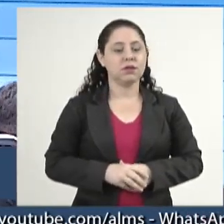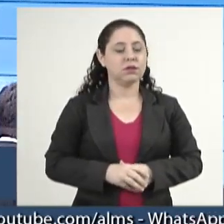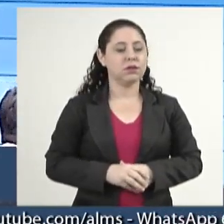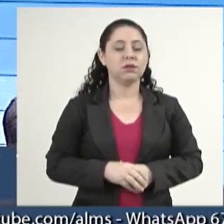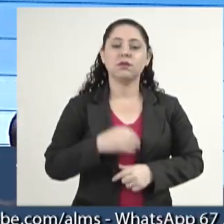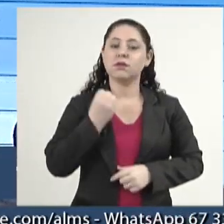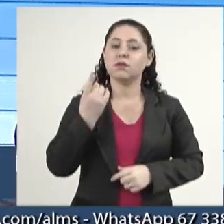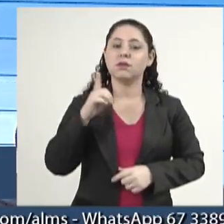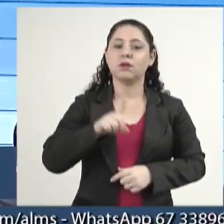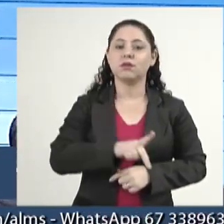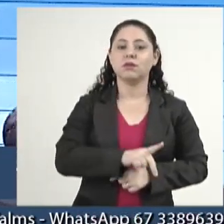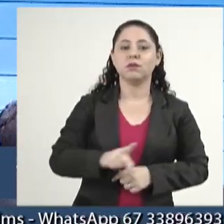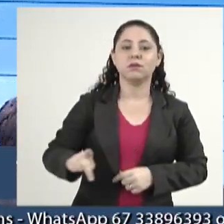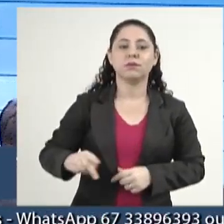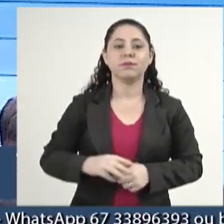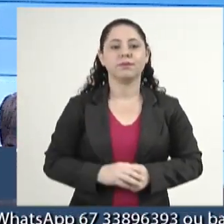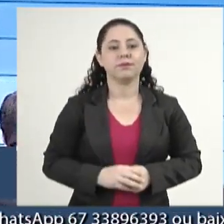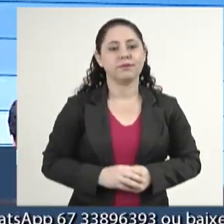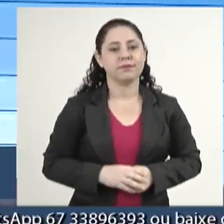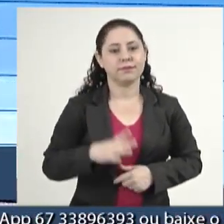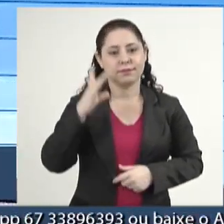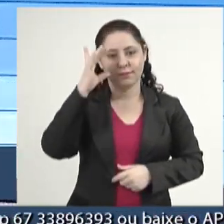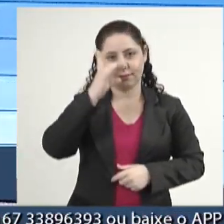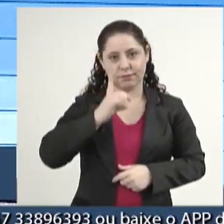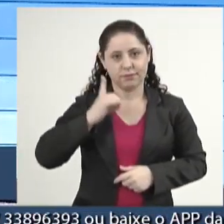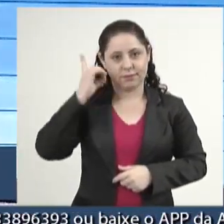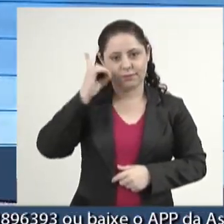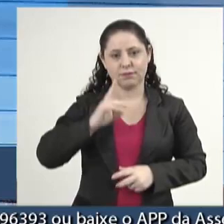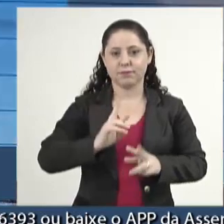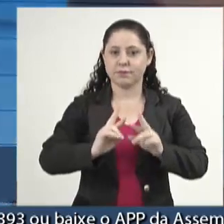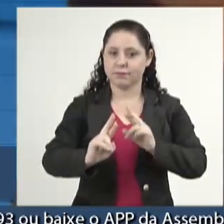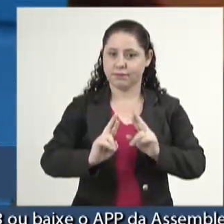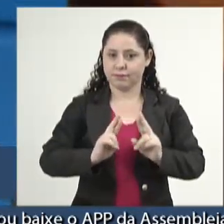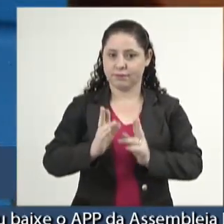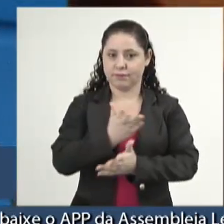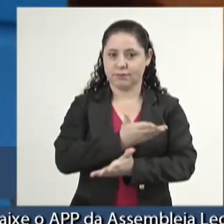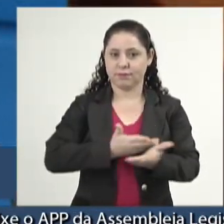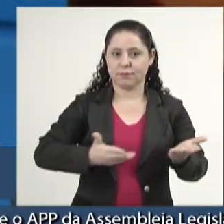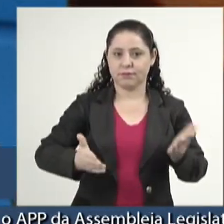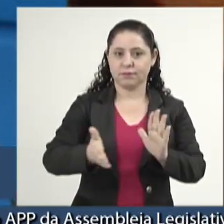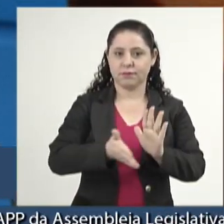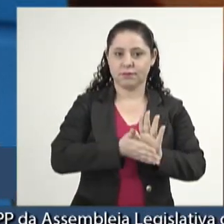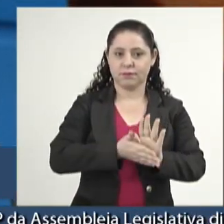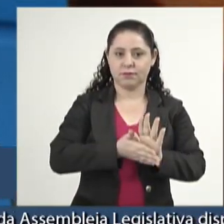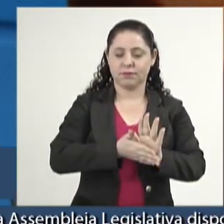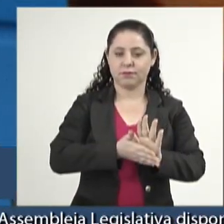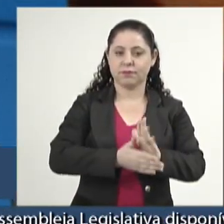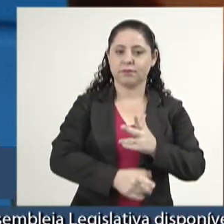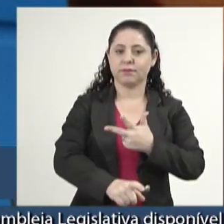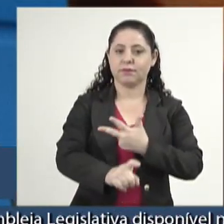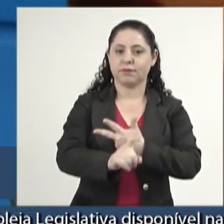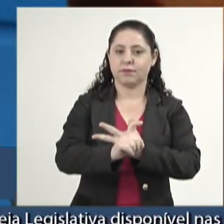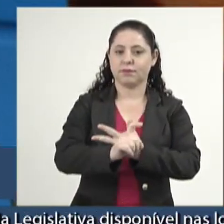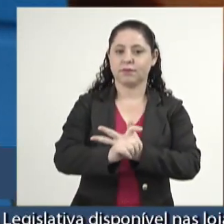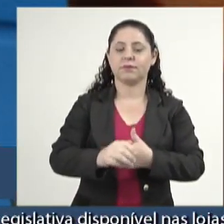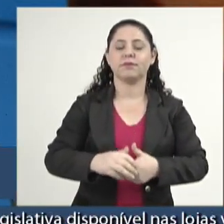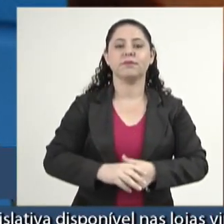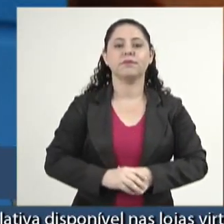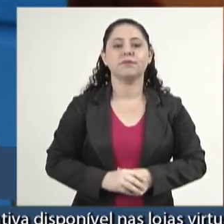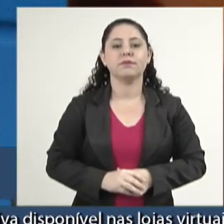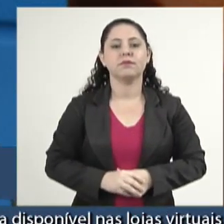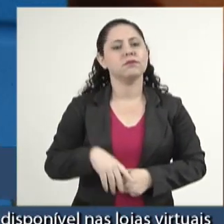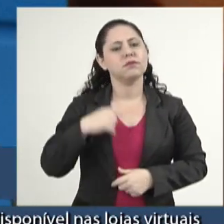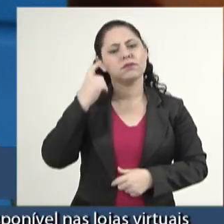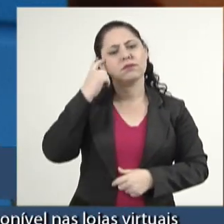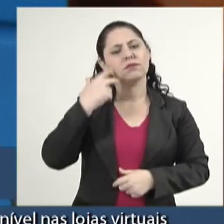Bom dia, senhor presidente, mais uma vez, novos deputados. Com relação a esse projeto de autoria do Poder Executivo, eu